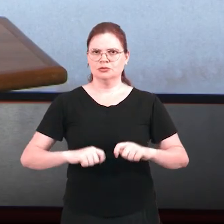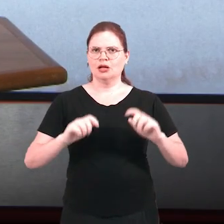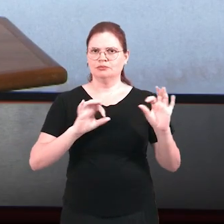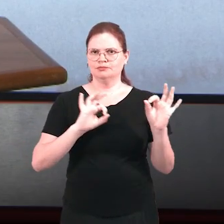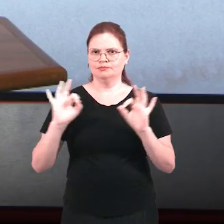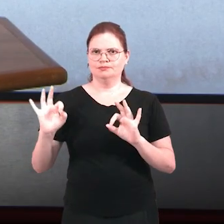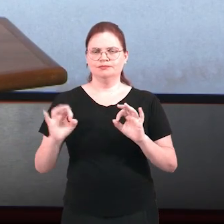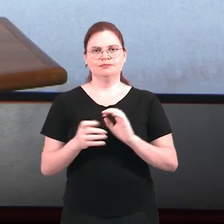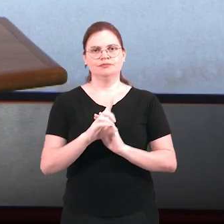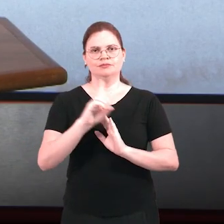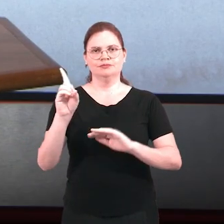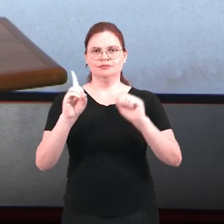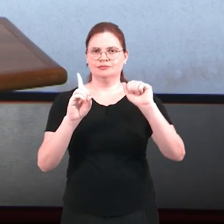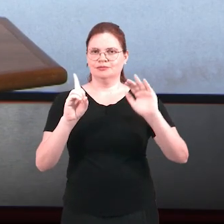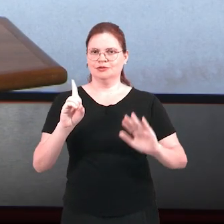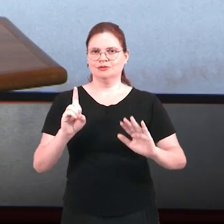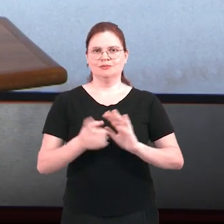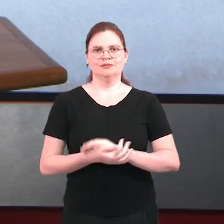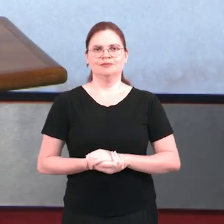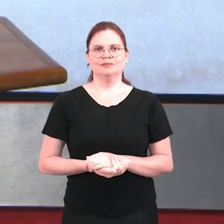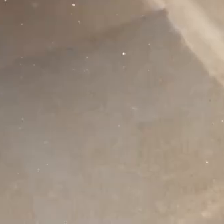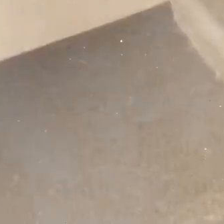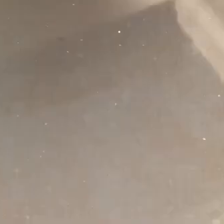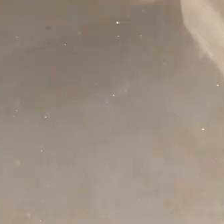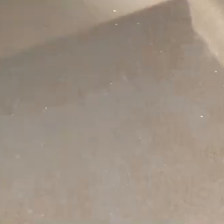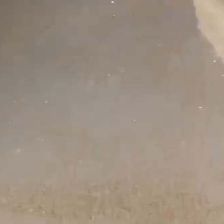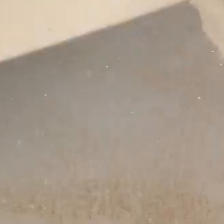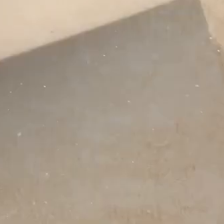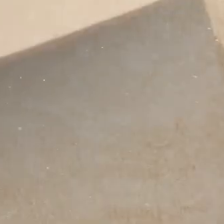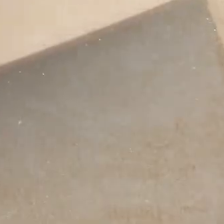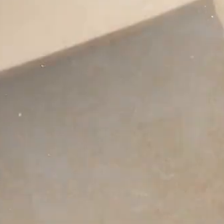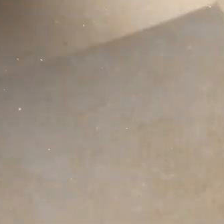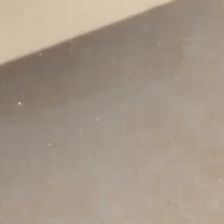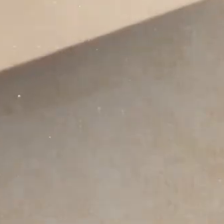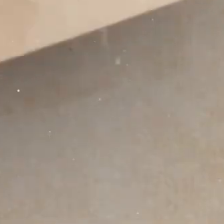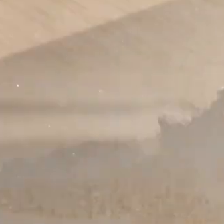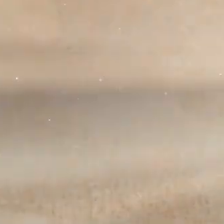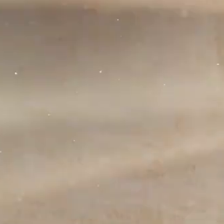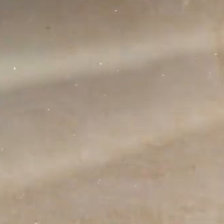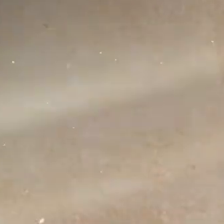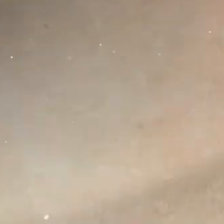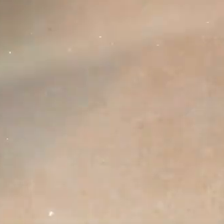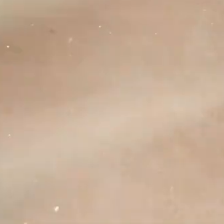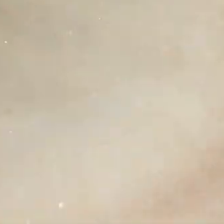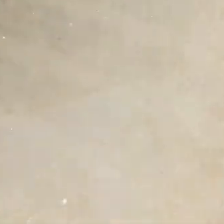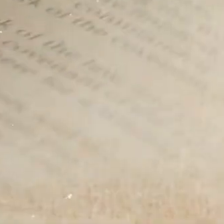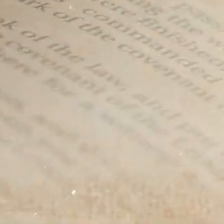nesta jornada. Que Deus o abençoe.